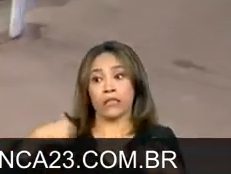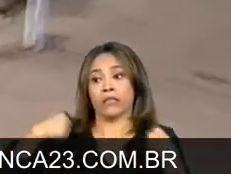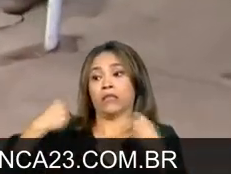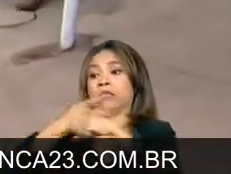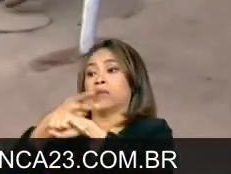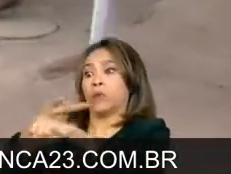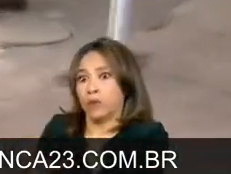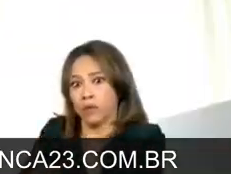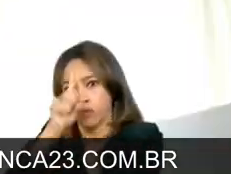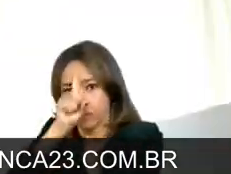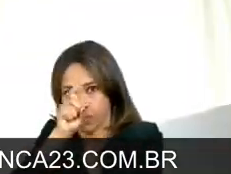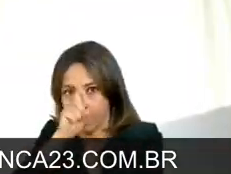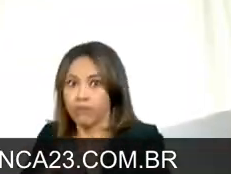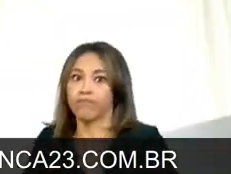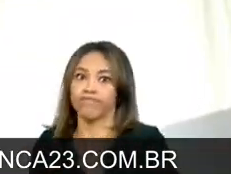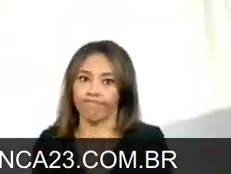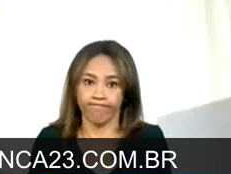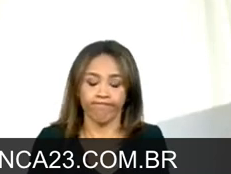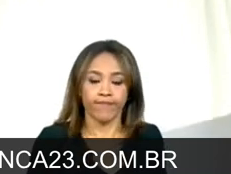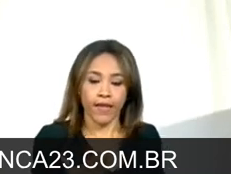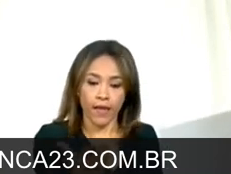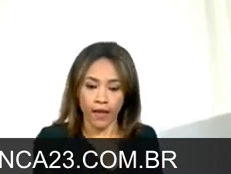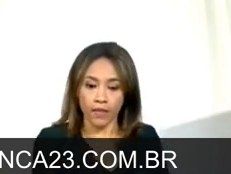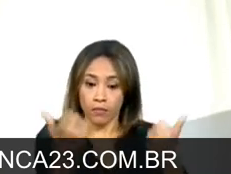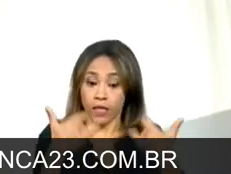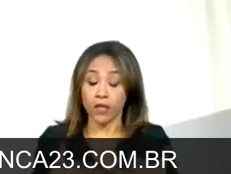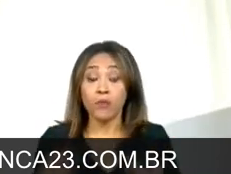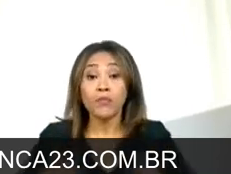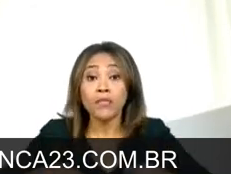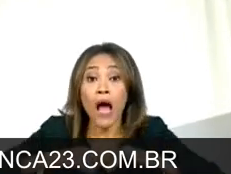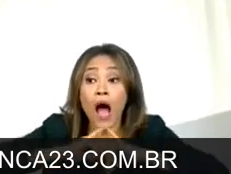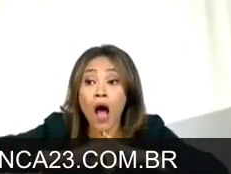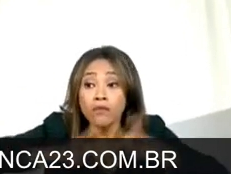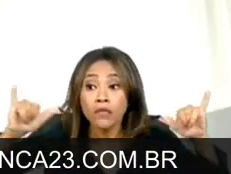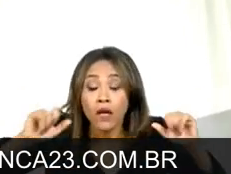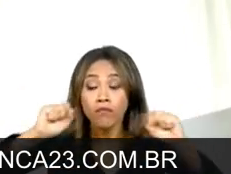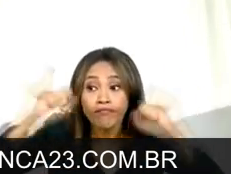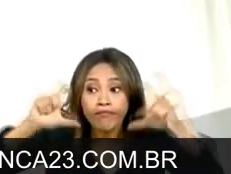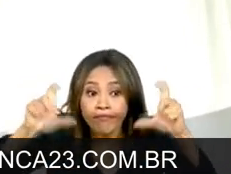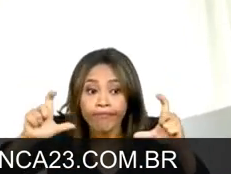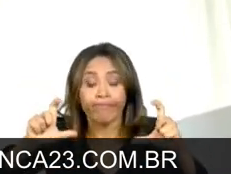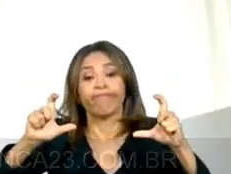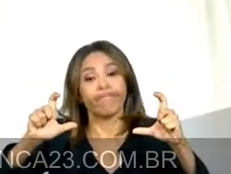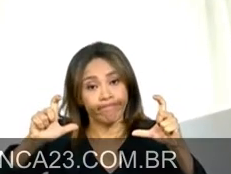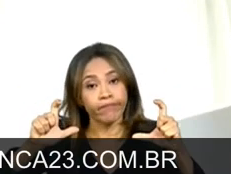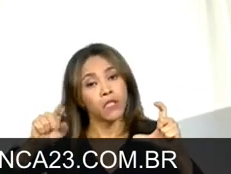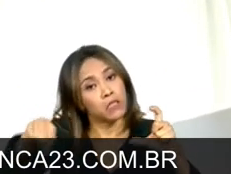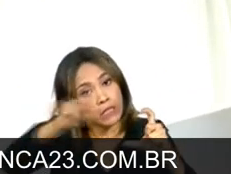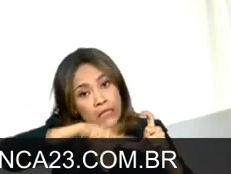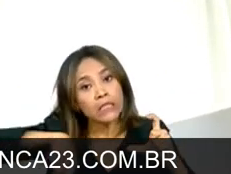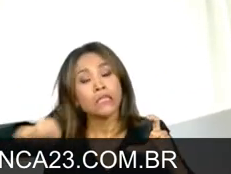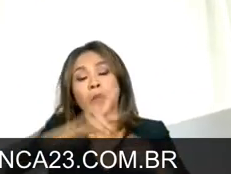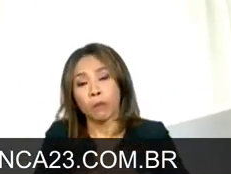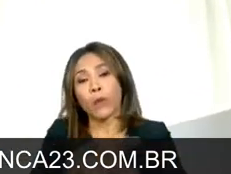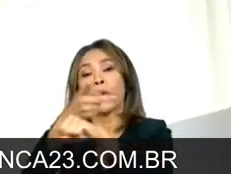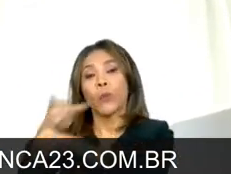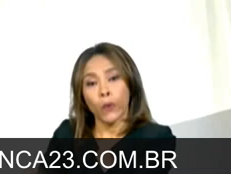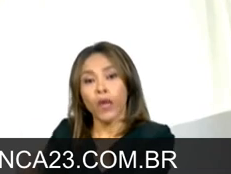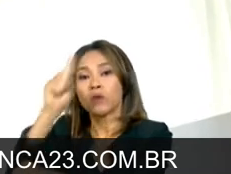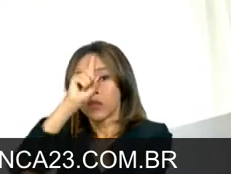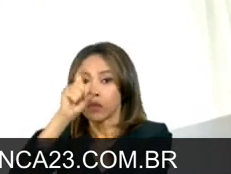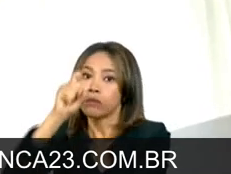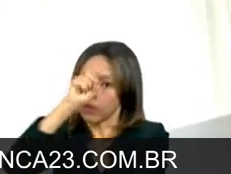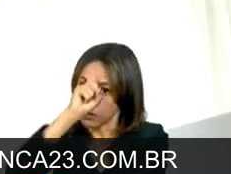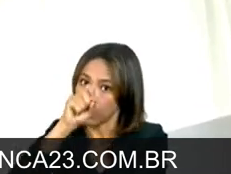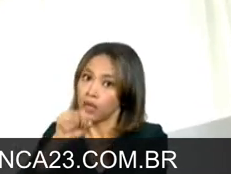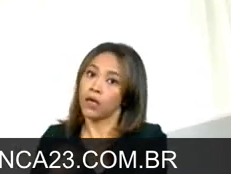o quanto antes. Eu queria alertar a população para procurar as unidades básicas de